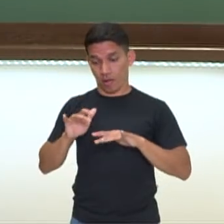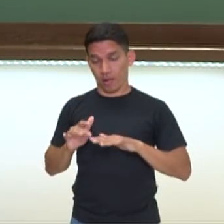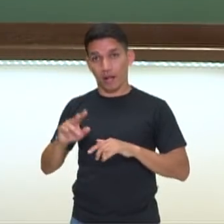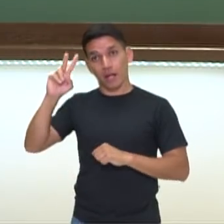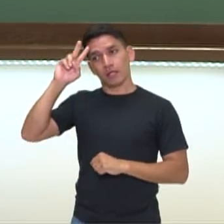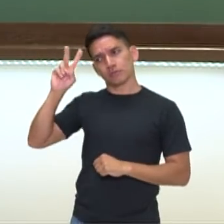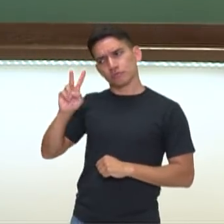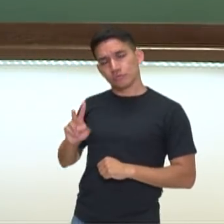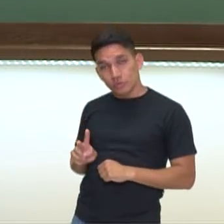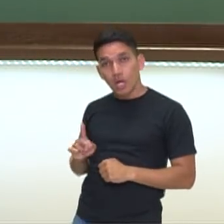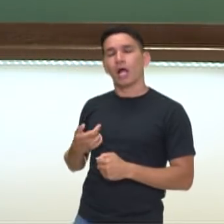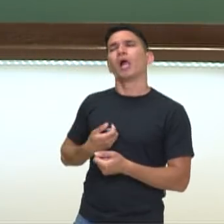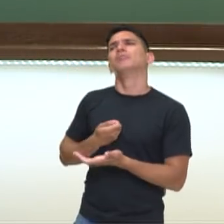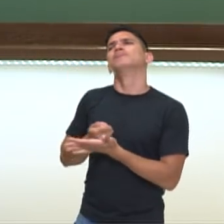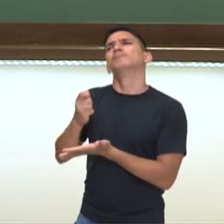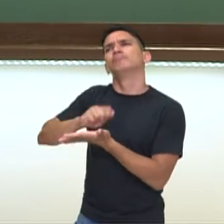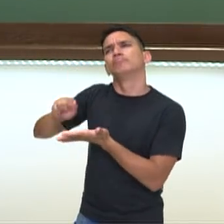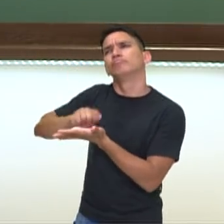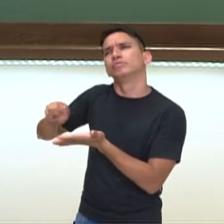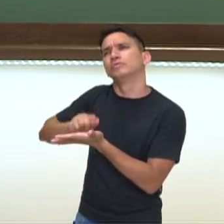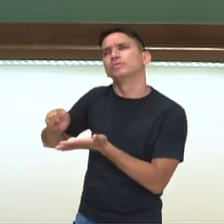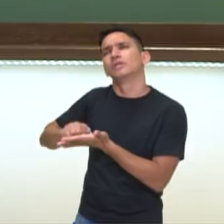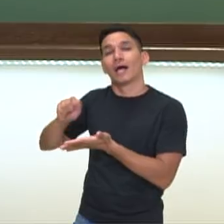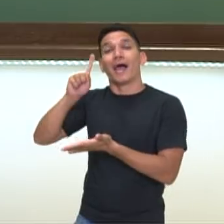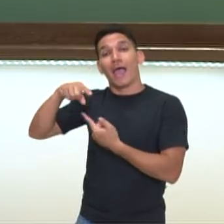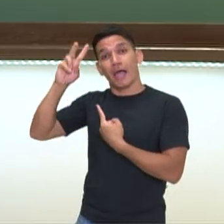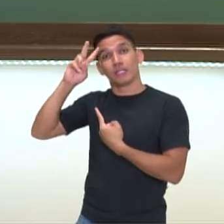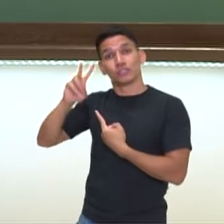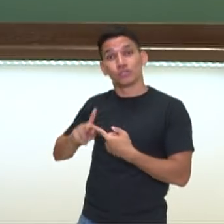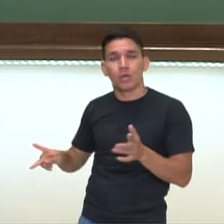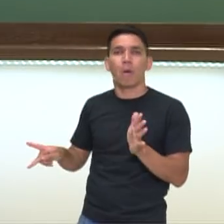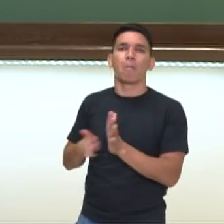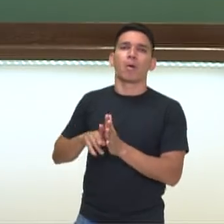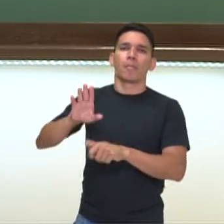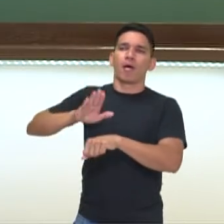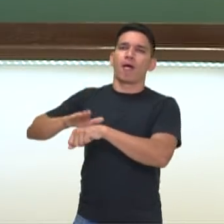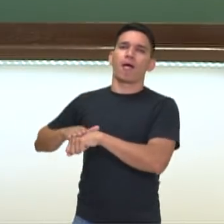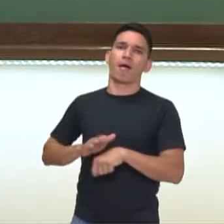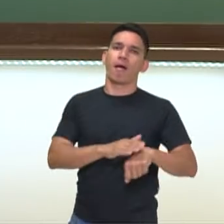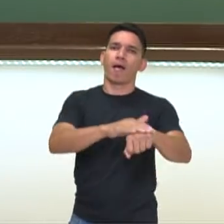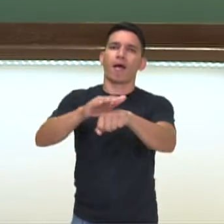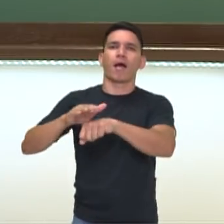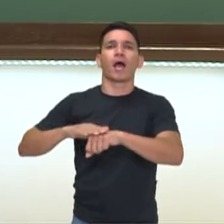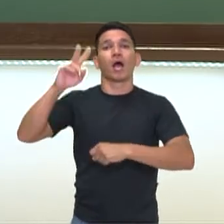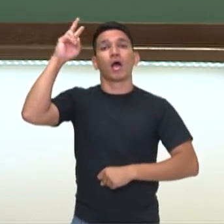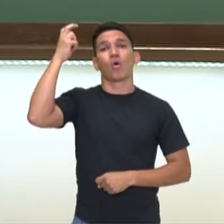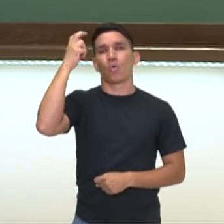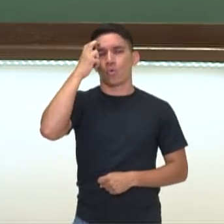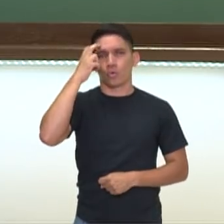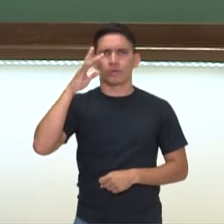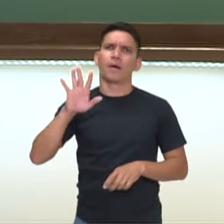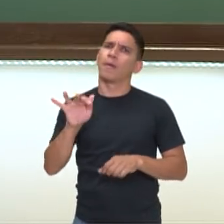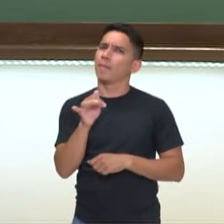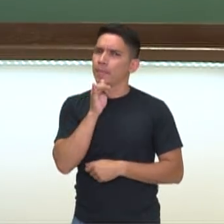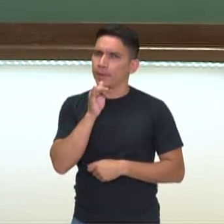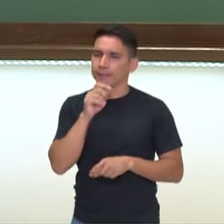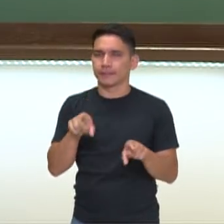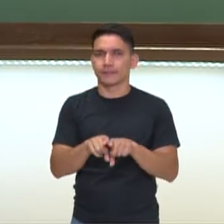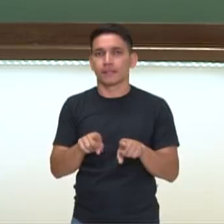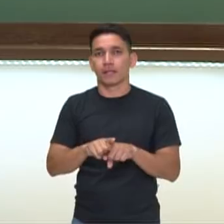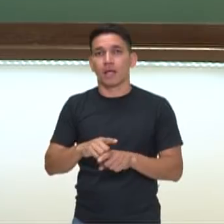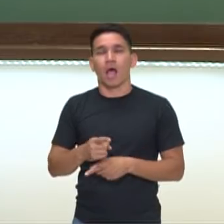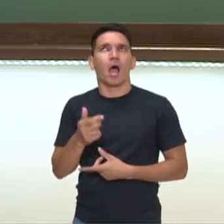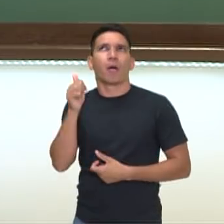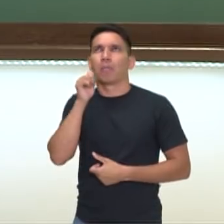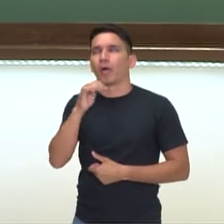sendo contado ao longo do tempo, e são histórias próprias de cada cultura, que tem dois exemplos, mas além da Bela Adormecida e da Rapunzel,